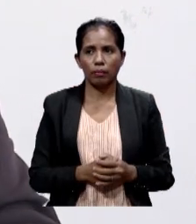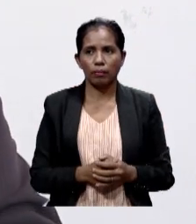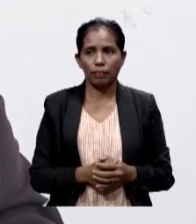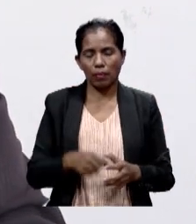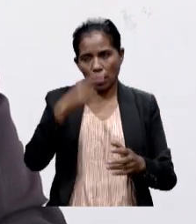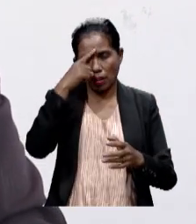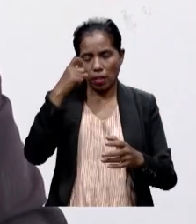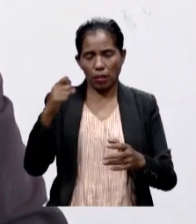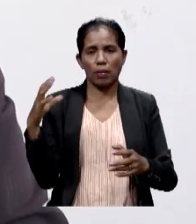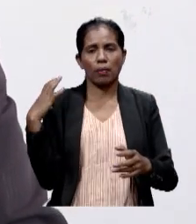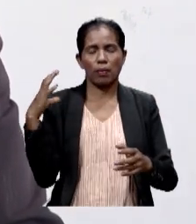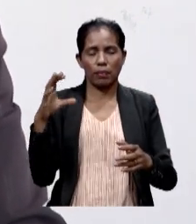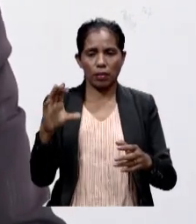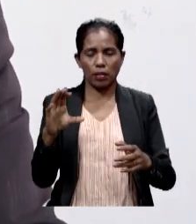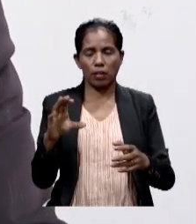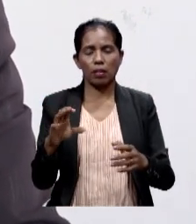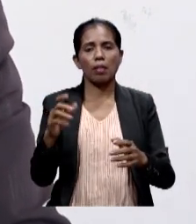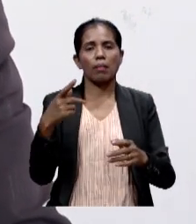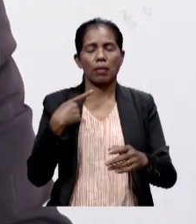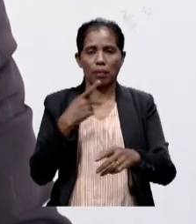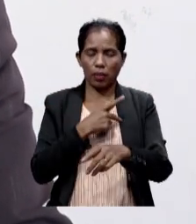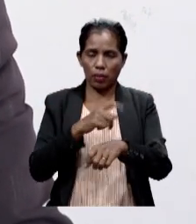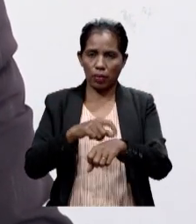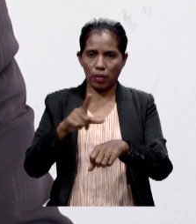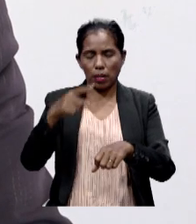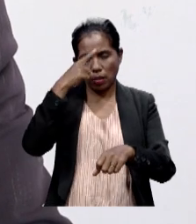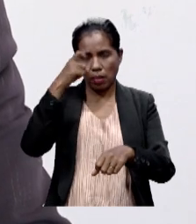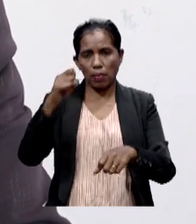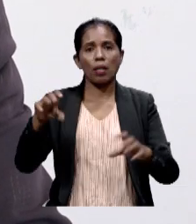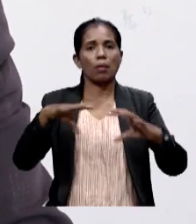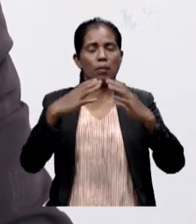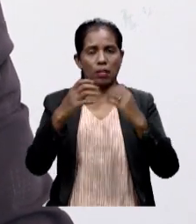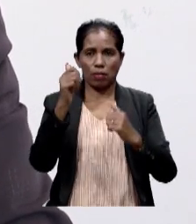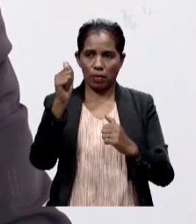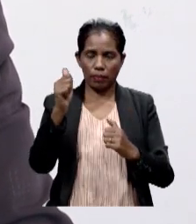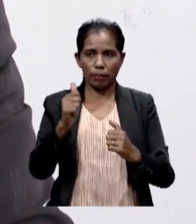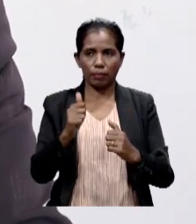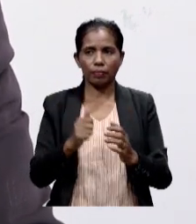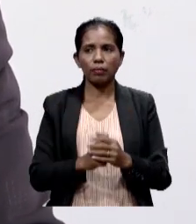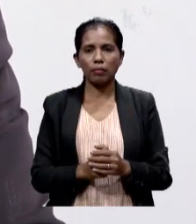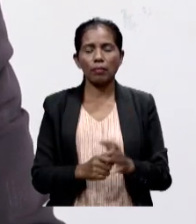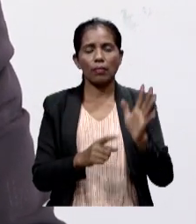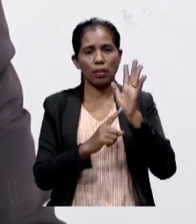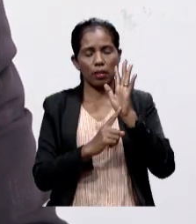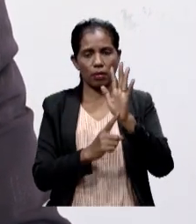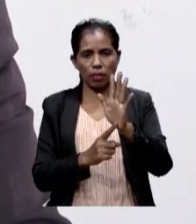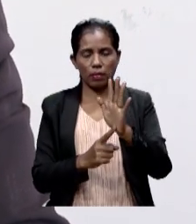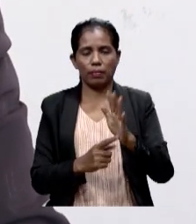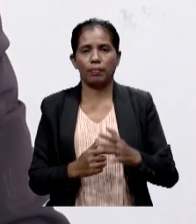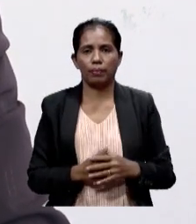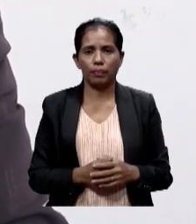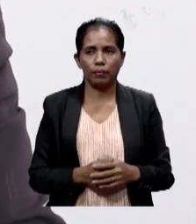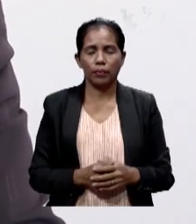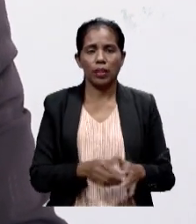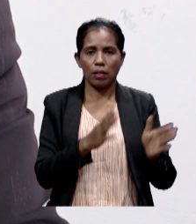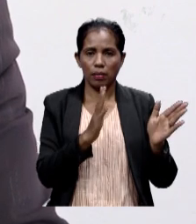tamane competência exclusiva parlamento nacional tamane ma comissão a publicamente declara kata